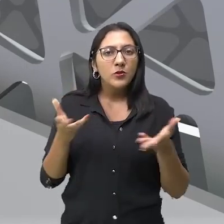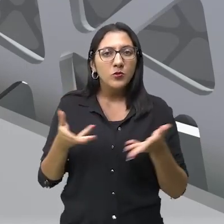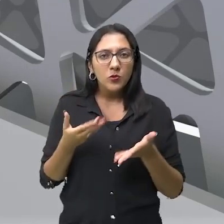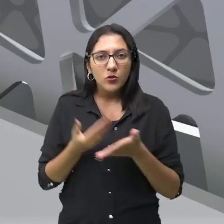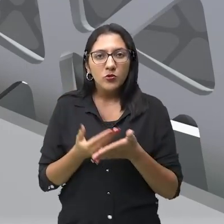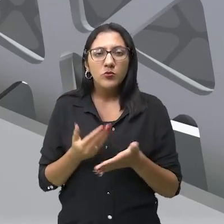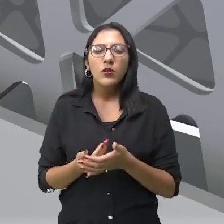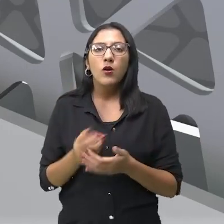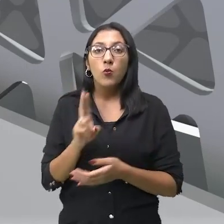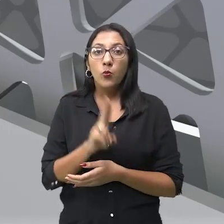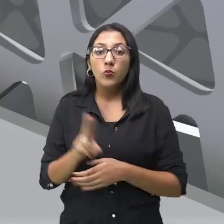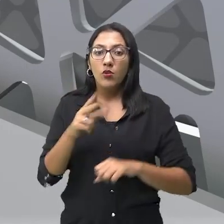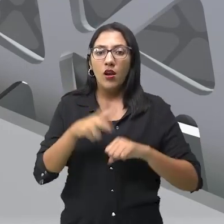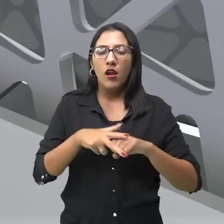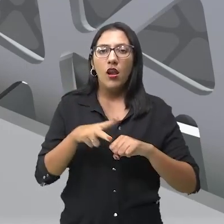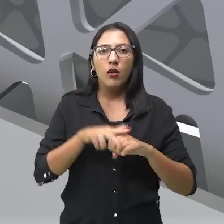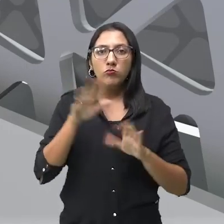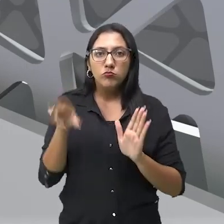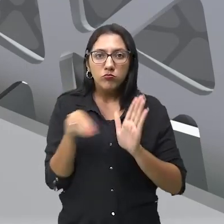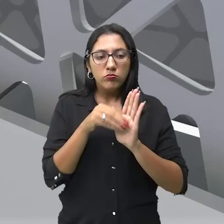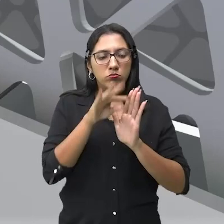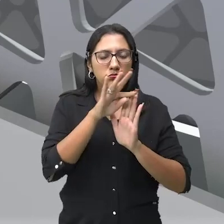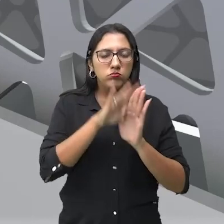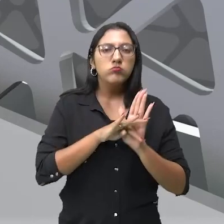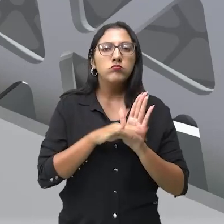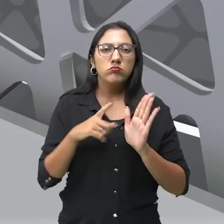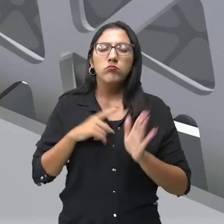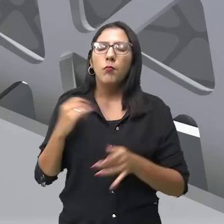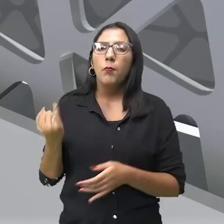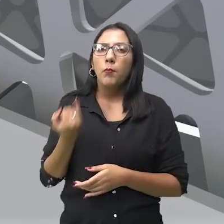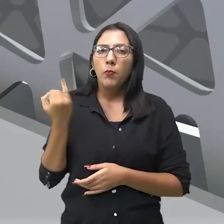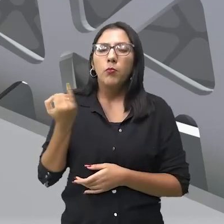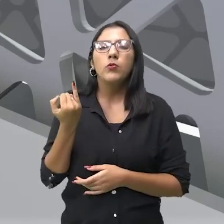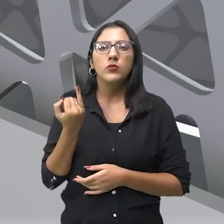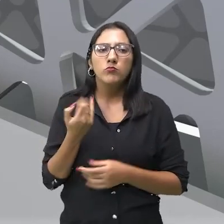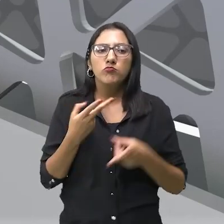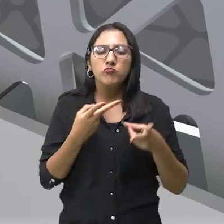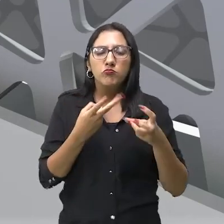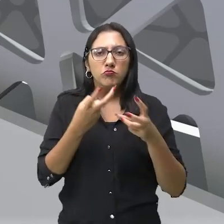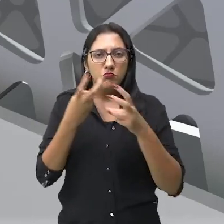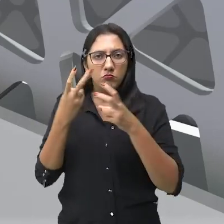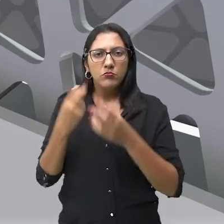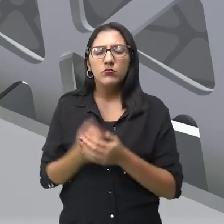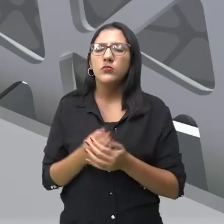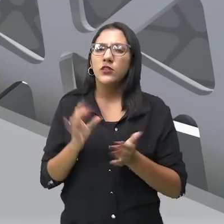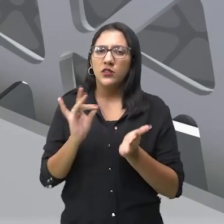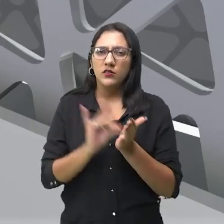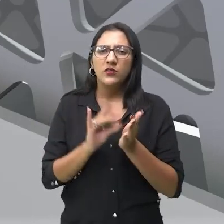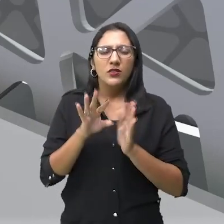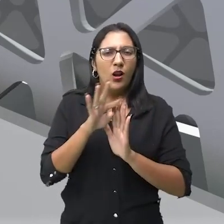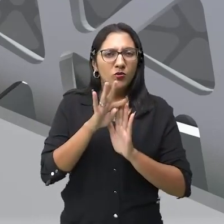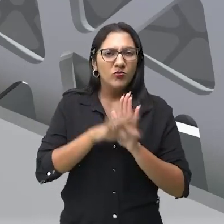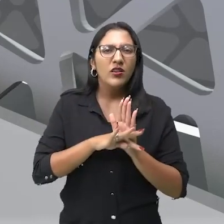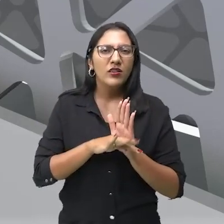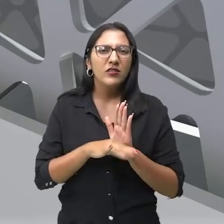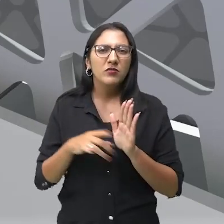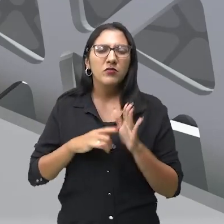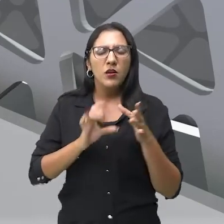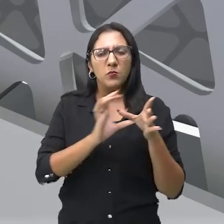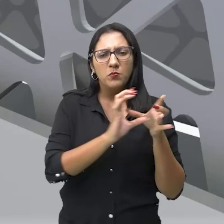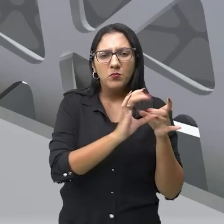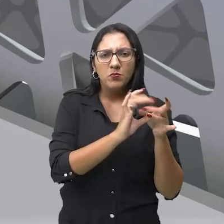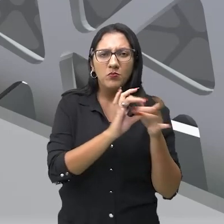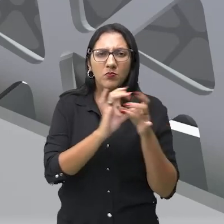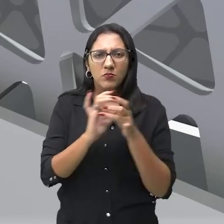vocês sobre o uso do verbo dentro do texto, são importantes para observarmos que, de fato, o texto tem uma